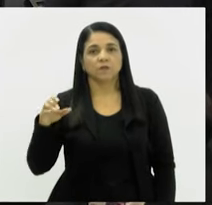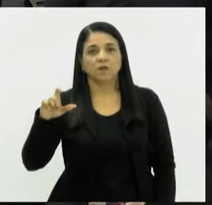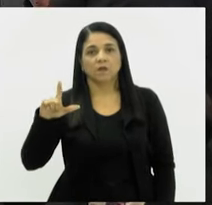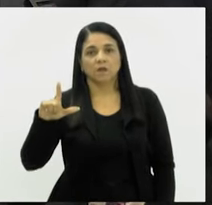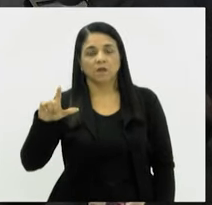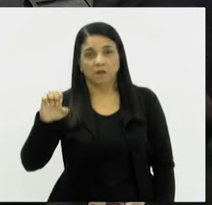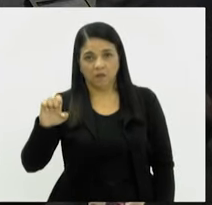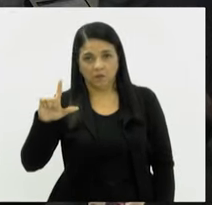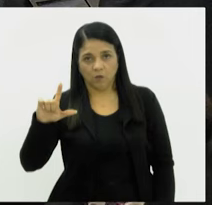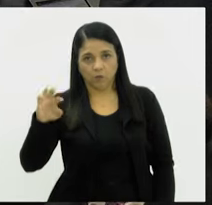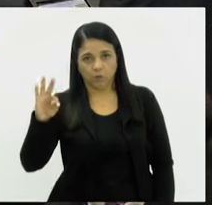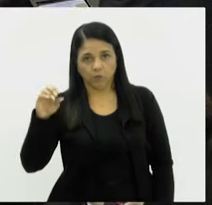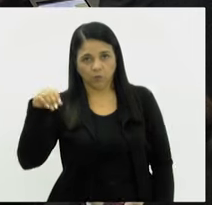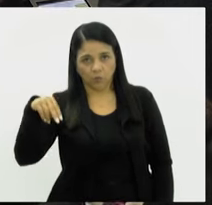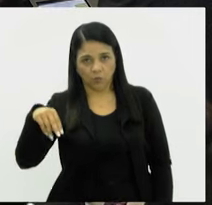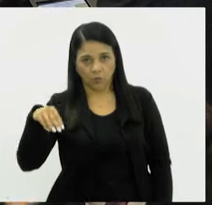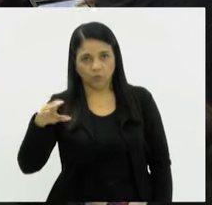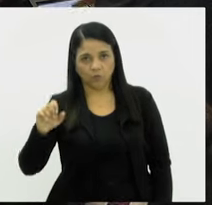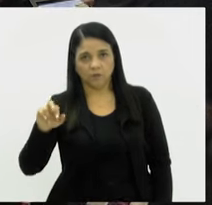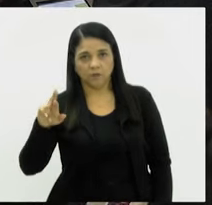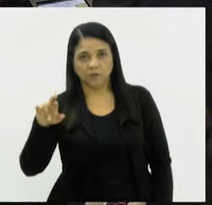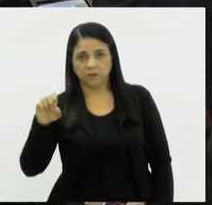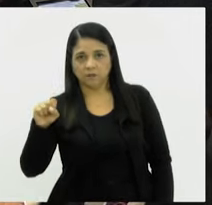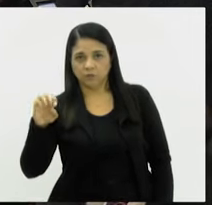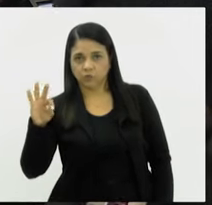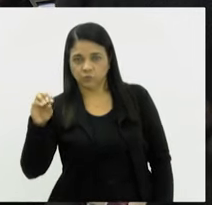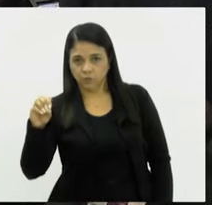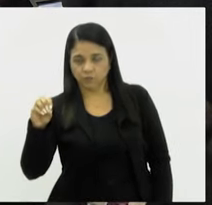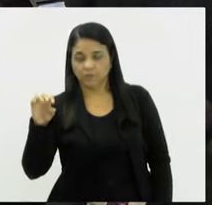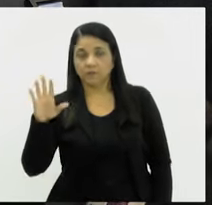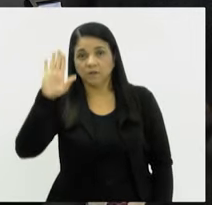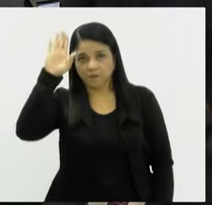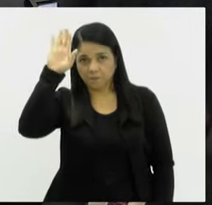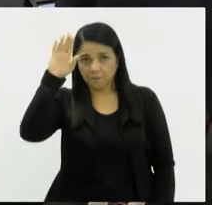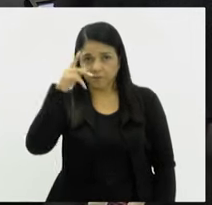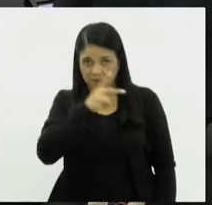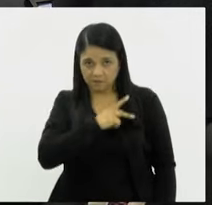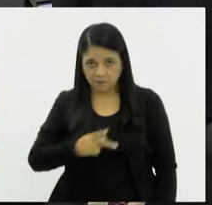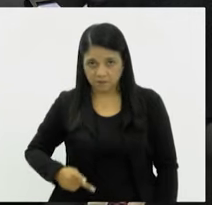Elton Cristo. Presidente. Pois não. Queria